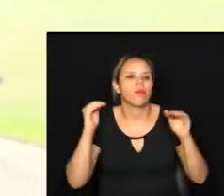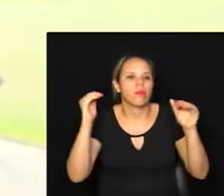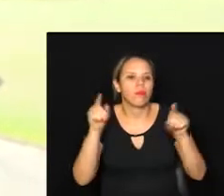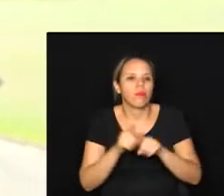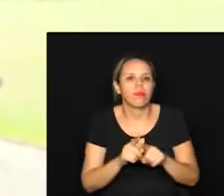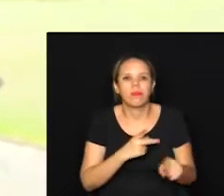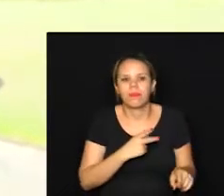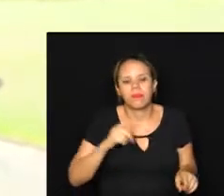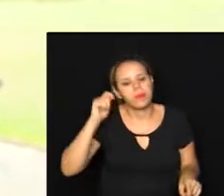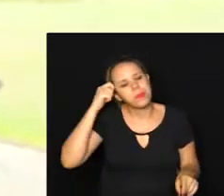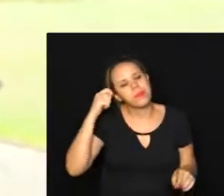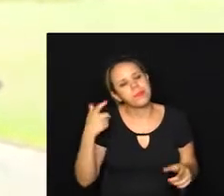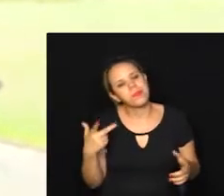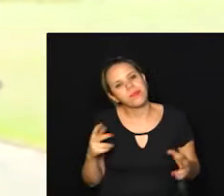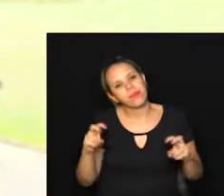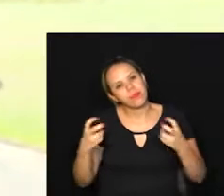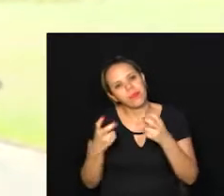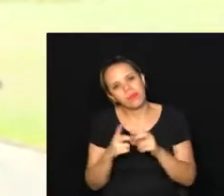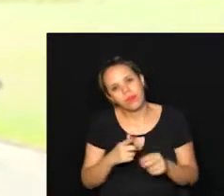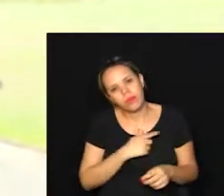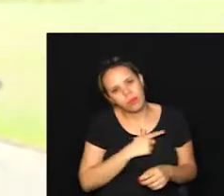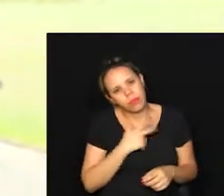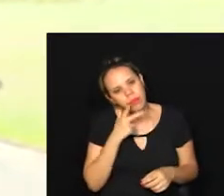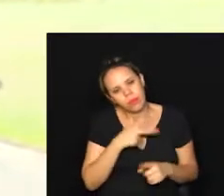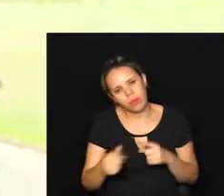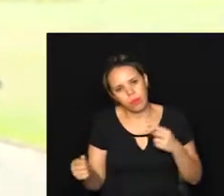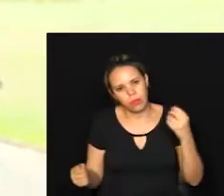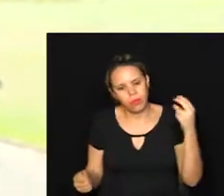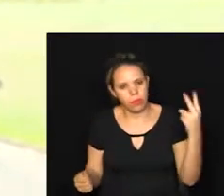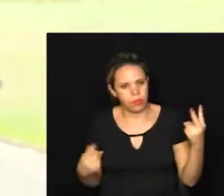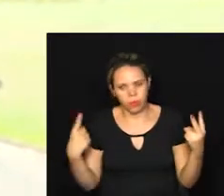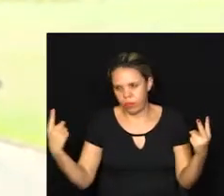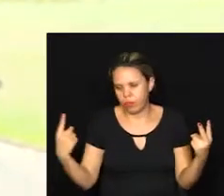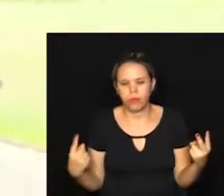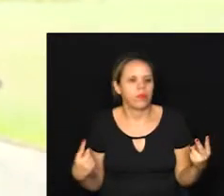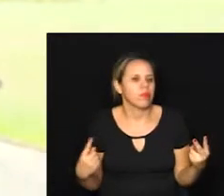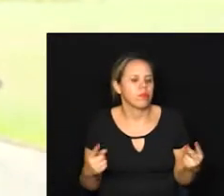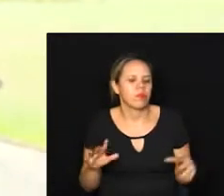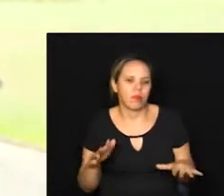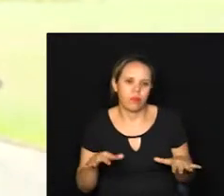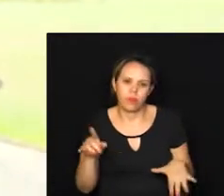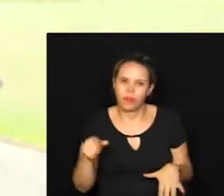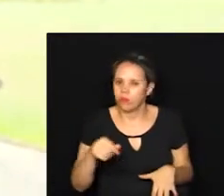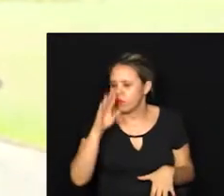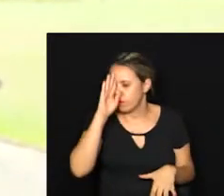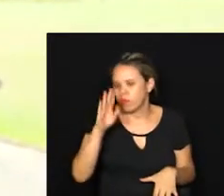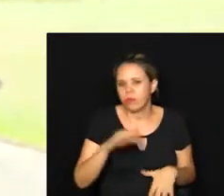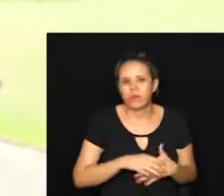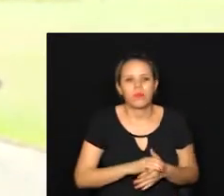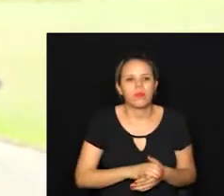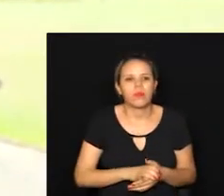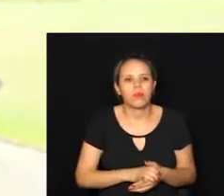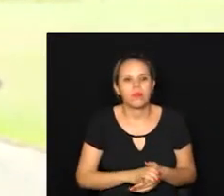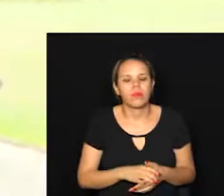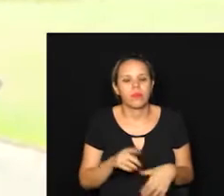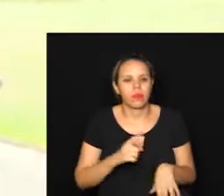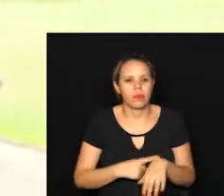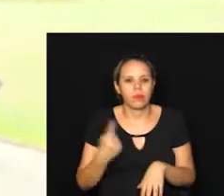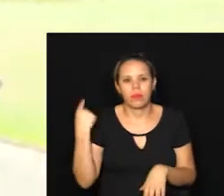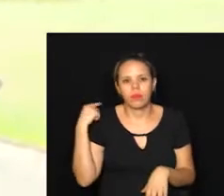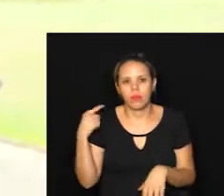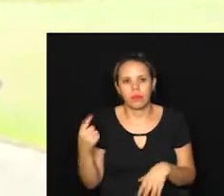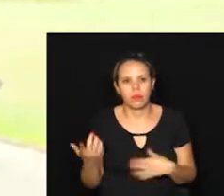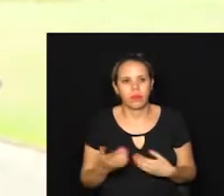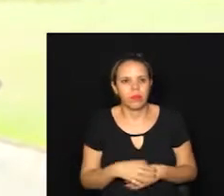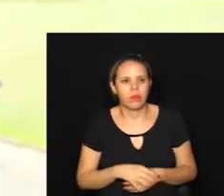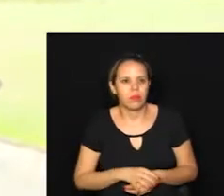o Guarani ganhou de 2-1. E talvez essa seja o principal, nos tempos mais